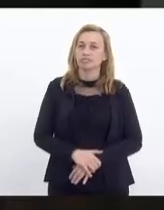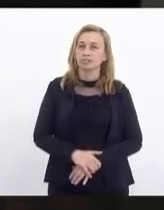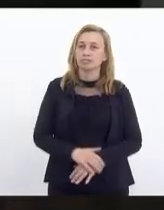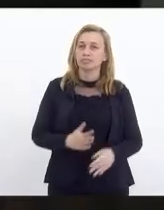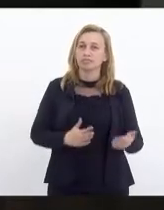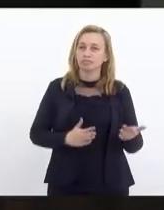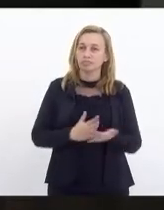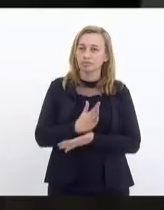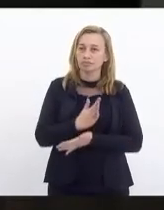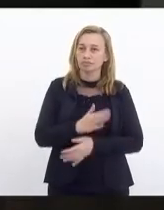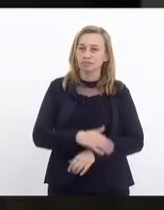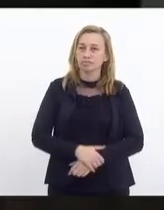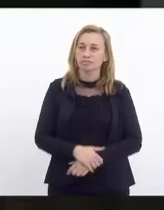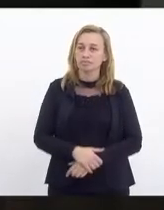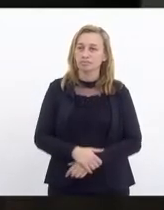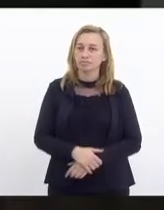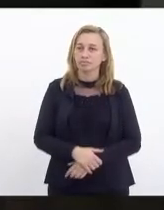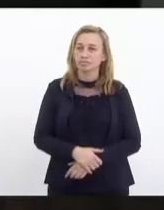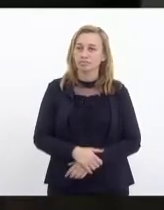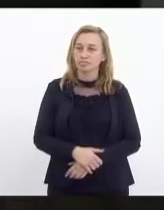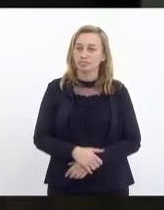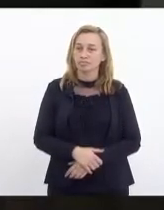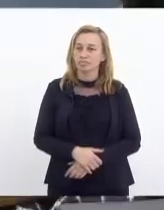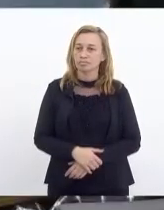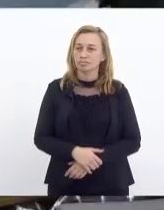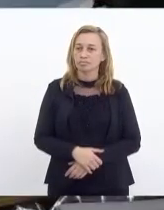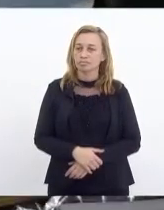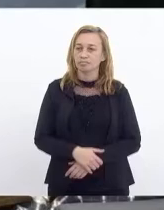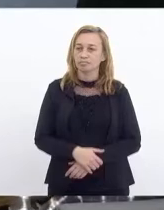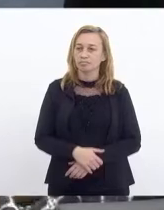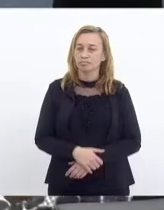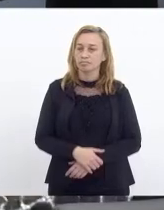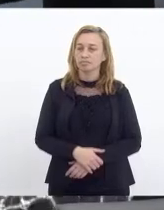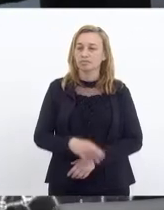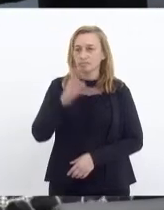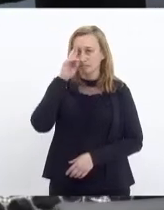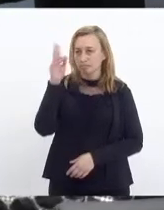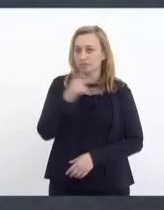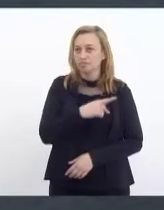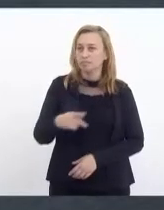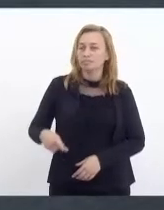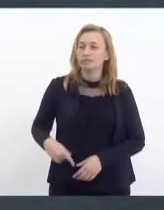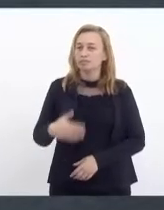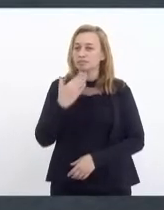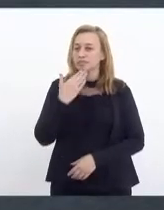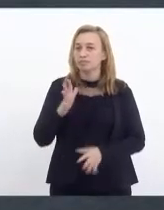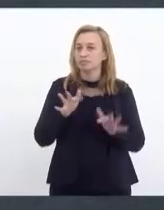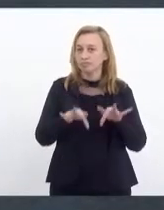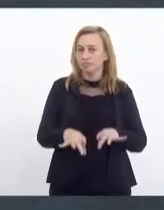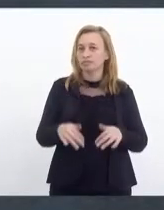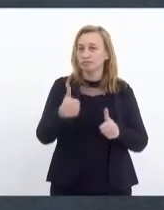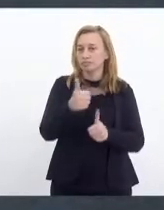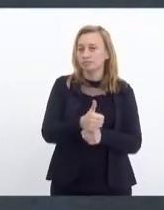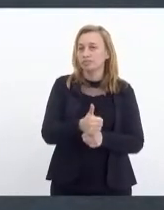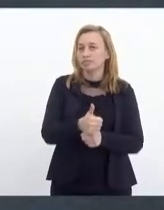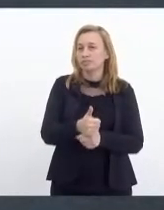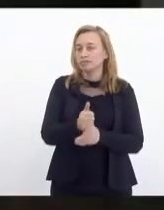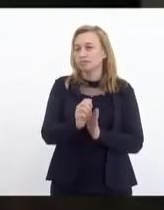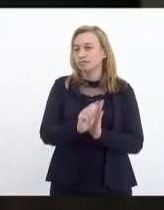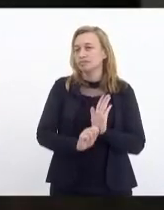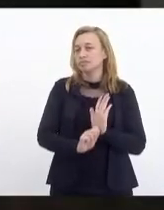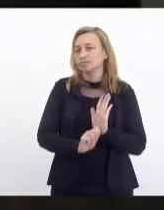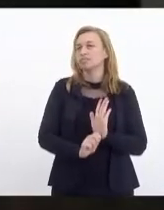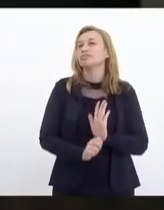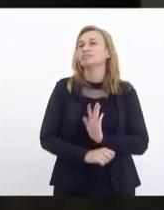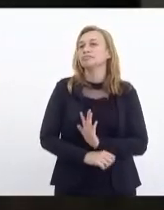que aprovam o parecer estão aprovados. Isso é bid agora. Senhor presidente, peço forma final de redação, por favor. Presidente, chama